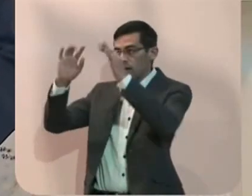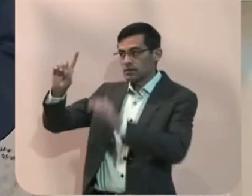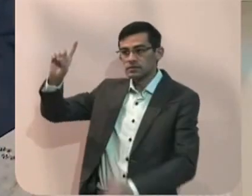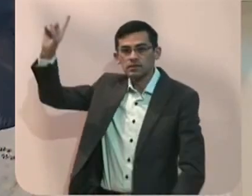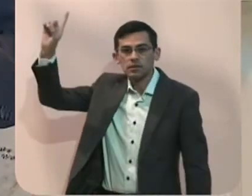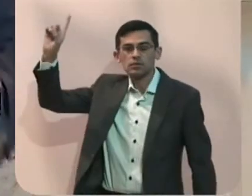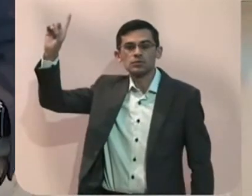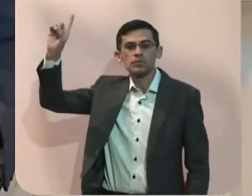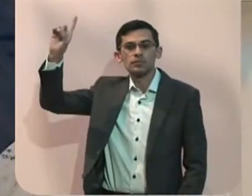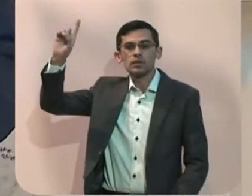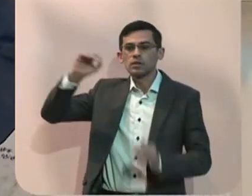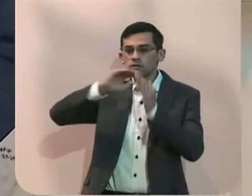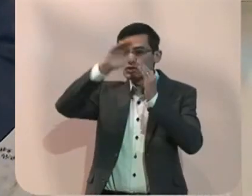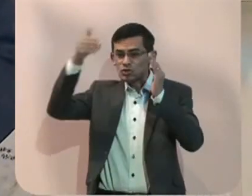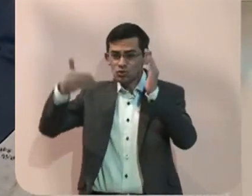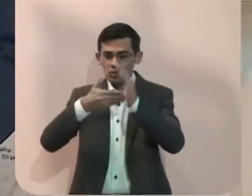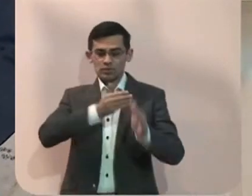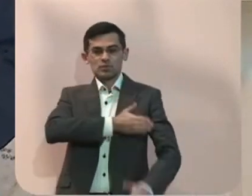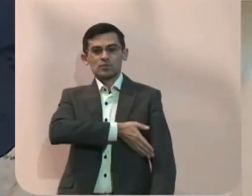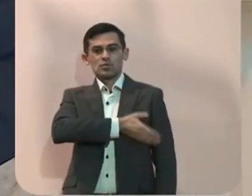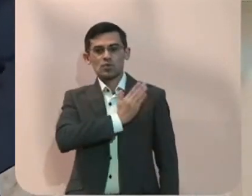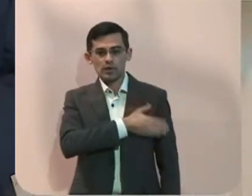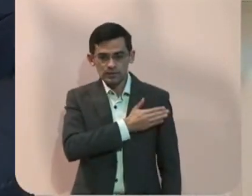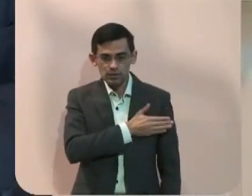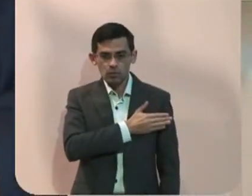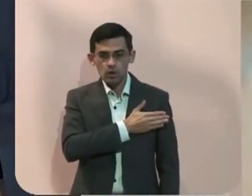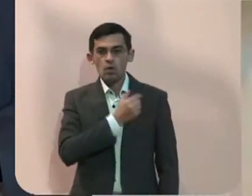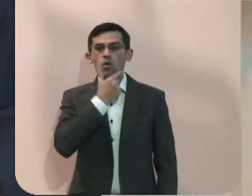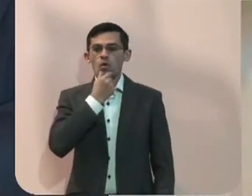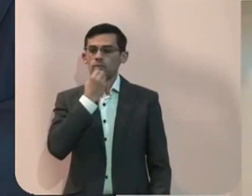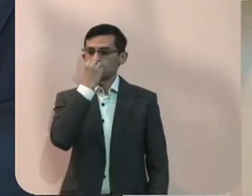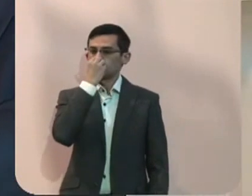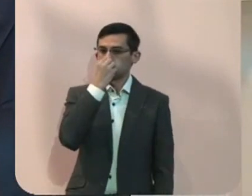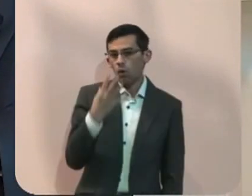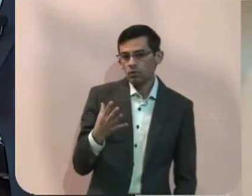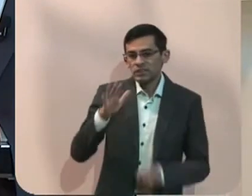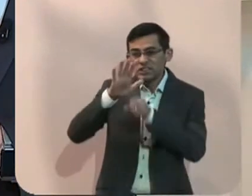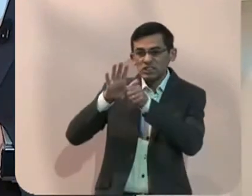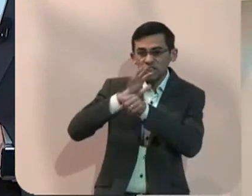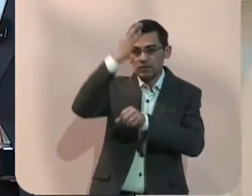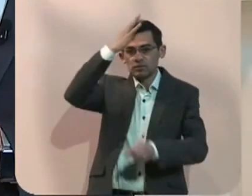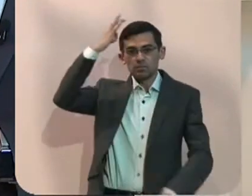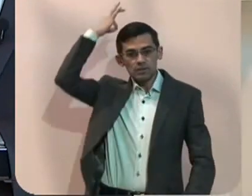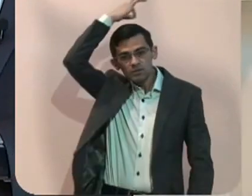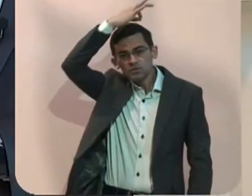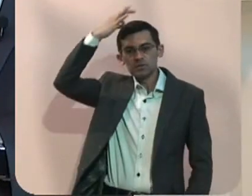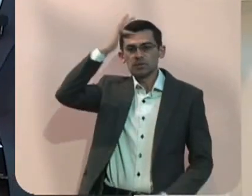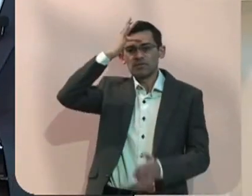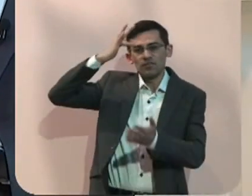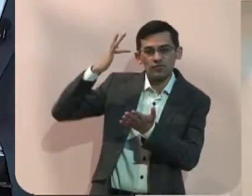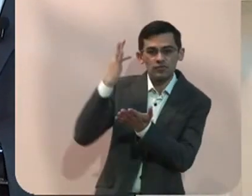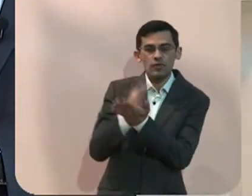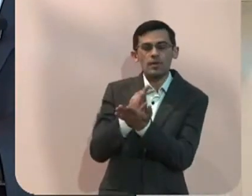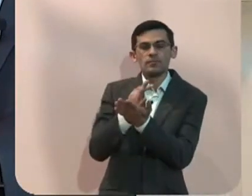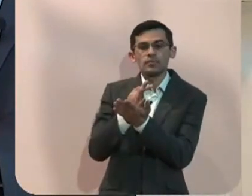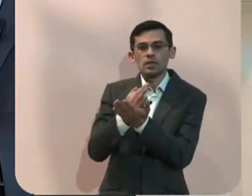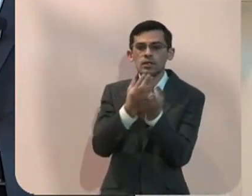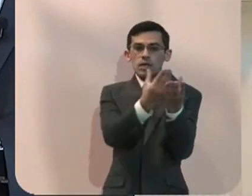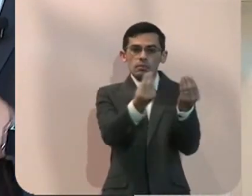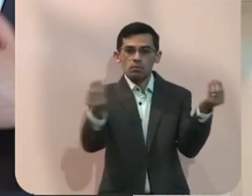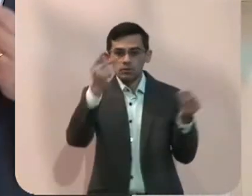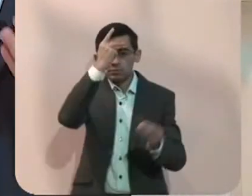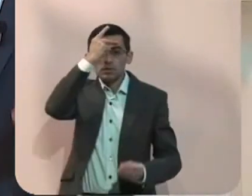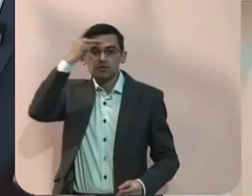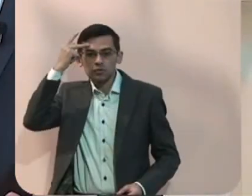Senhor, de todo o coração. Ele era um homem bom, cheio do Espírito Santo e de fé, e muitas